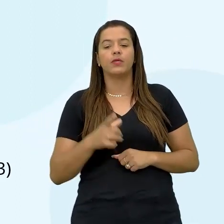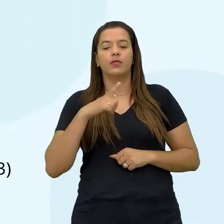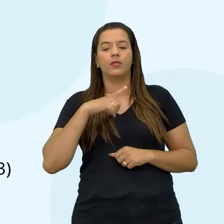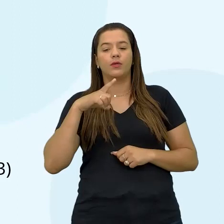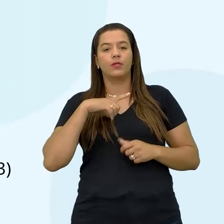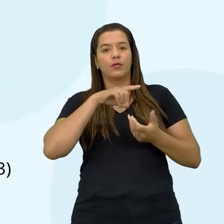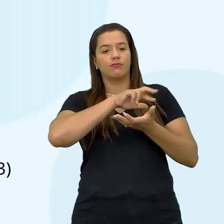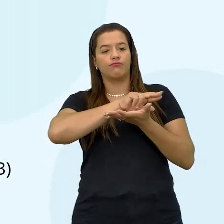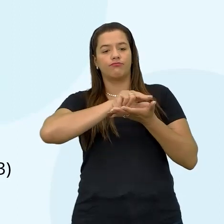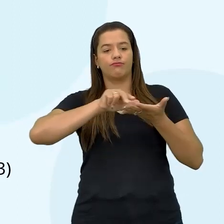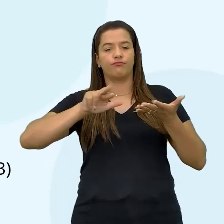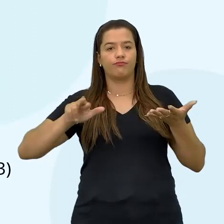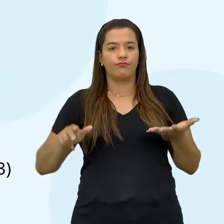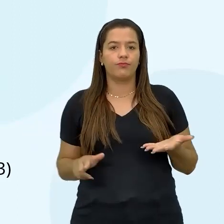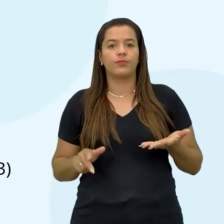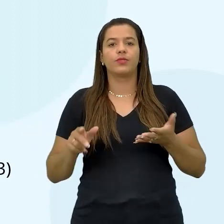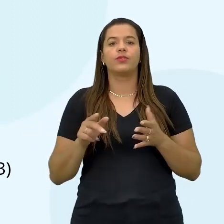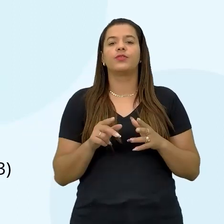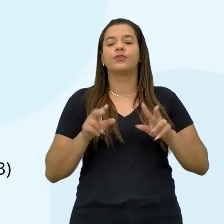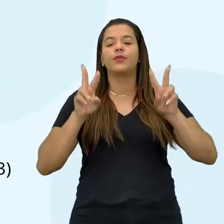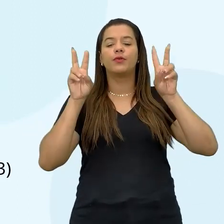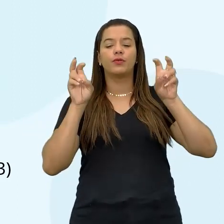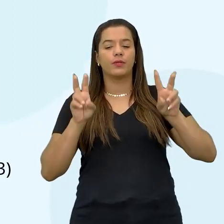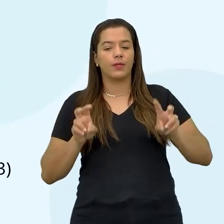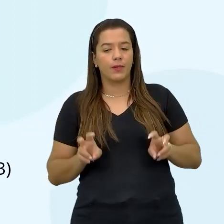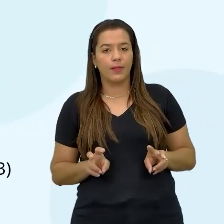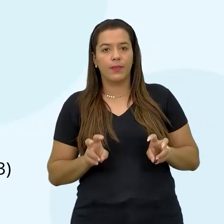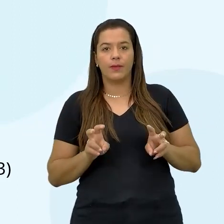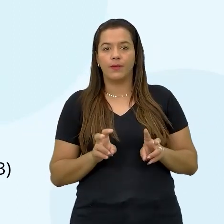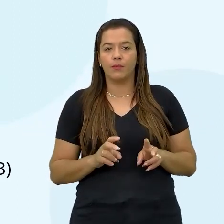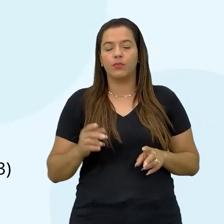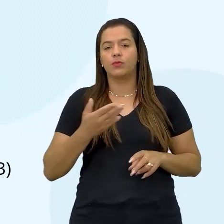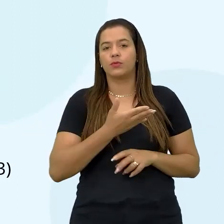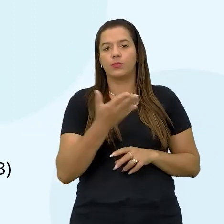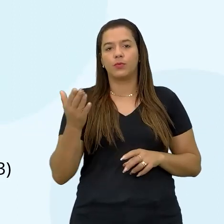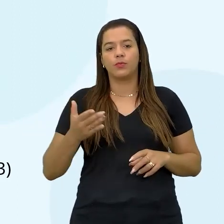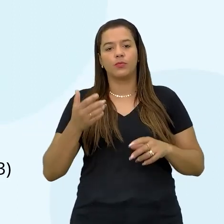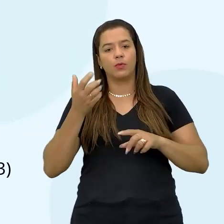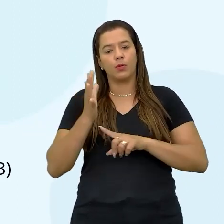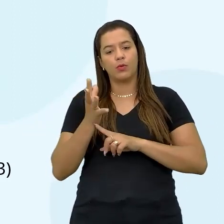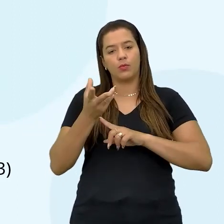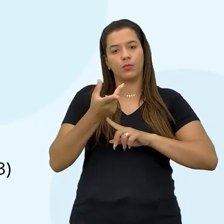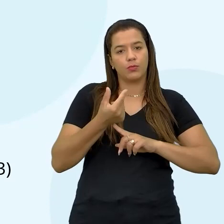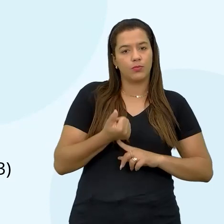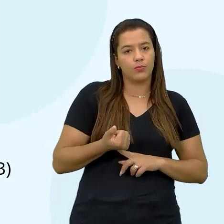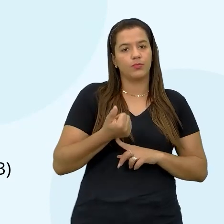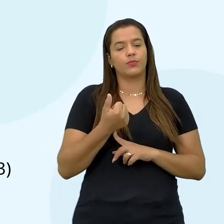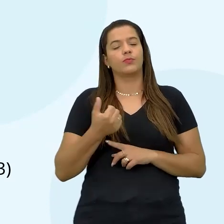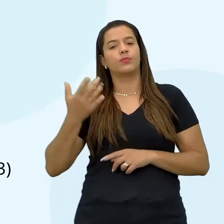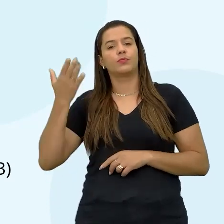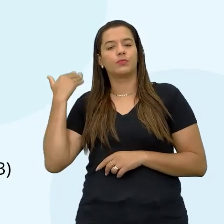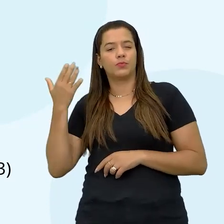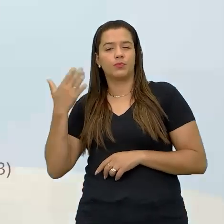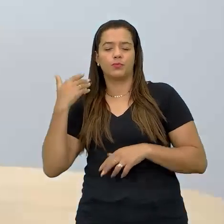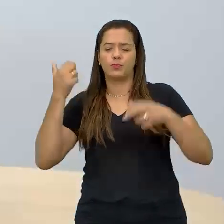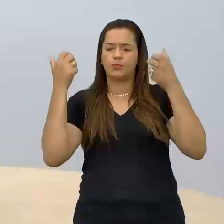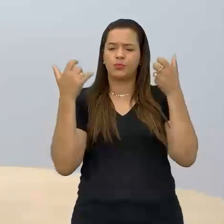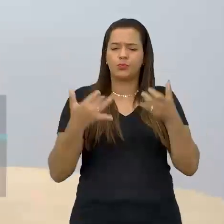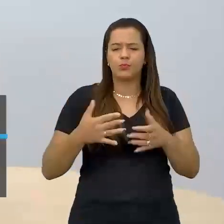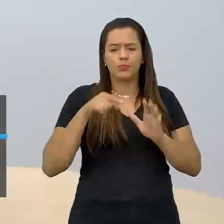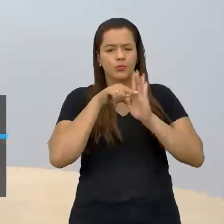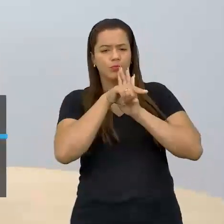essa diversidade de temáticas, né, abordando aí artistas brasileiros, estrangeiros, observando todo